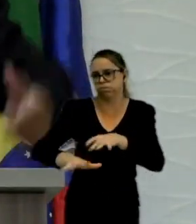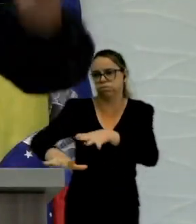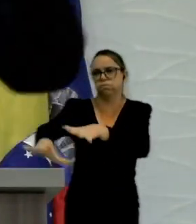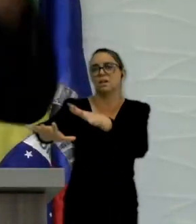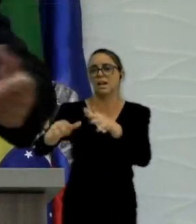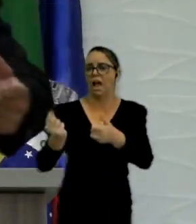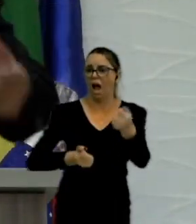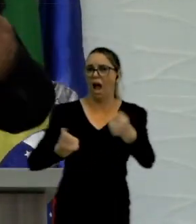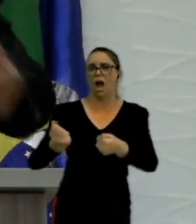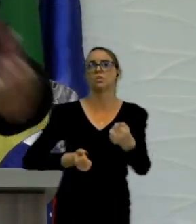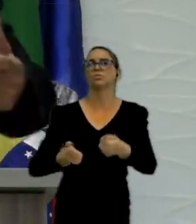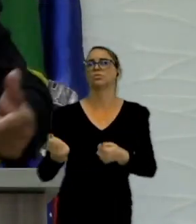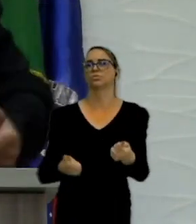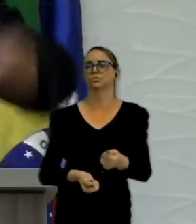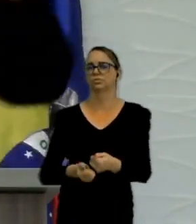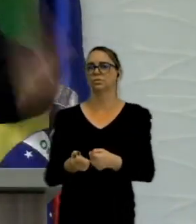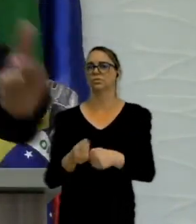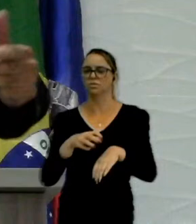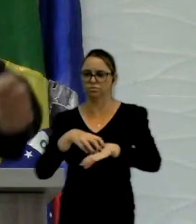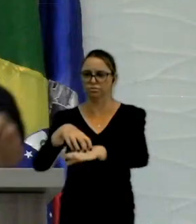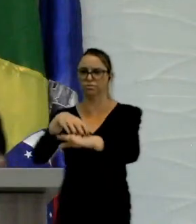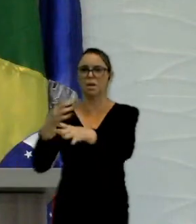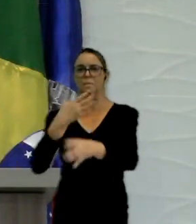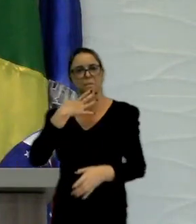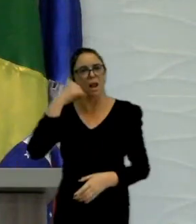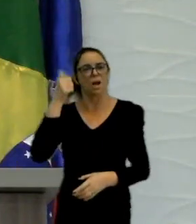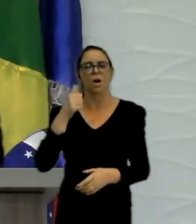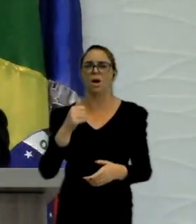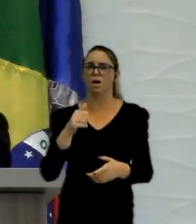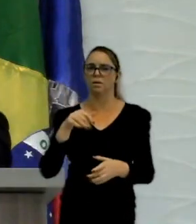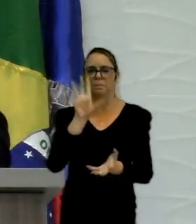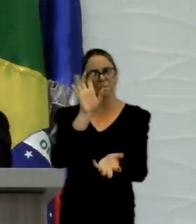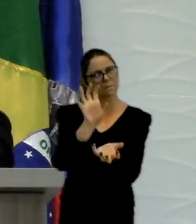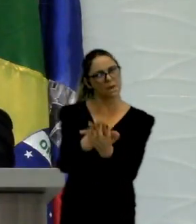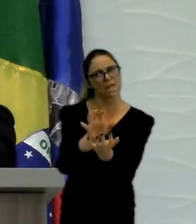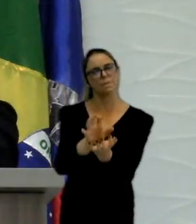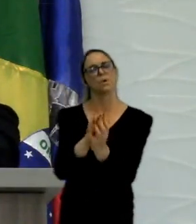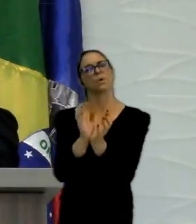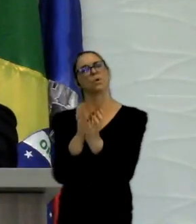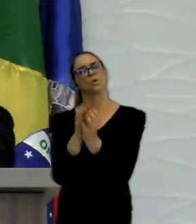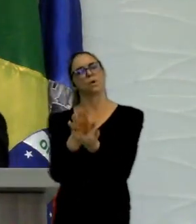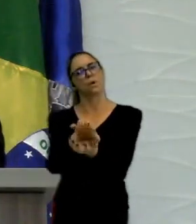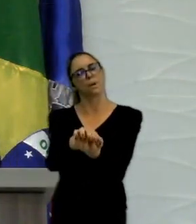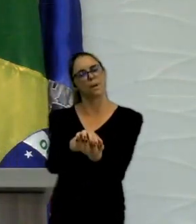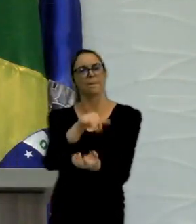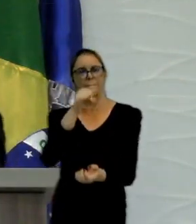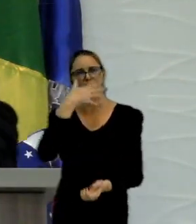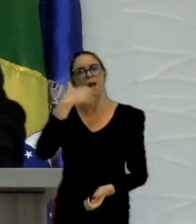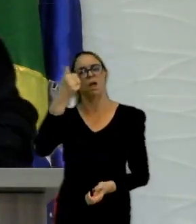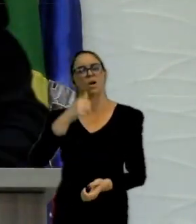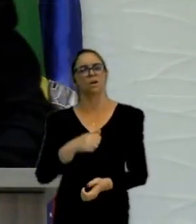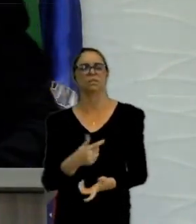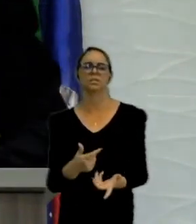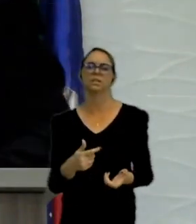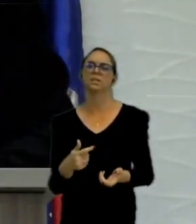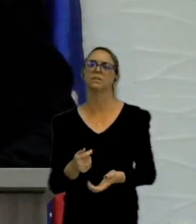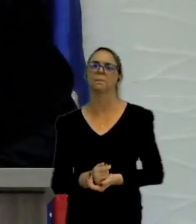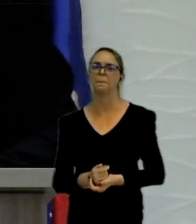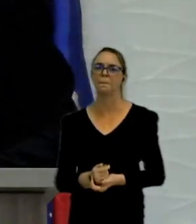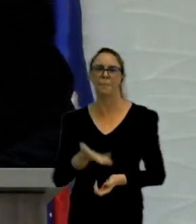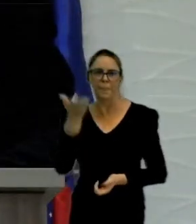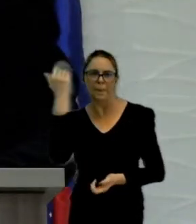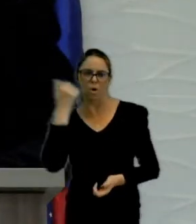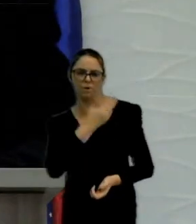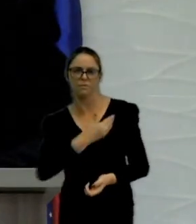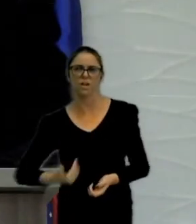transporte, de porte de prefeitura de São Bento, das melhores do estado de Pernambuco, que vocês não conseguiram comprar nenhum carro até hoje. Deixou um carro,